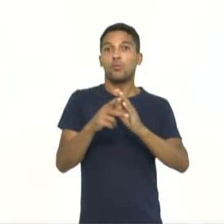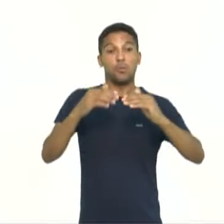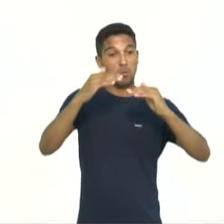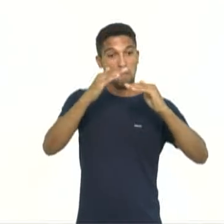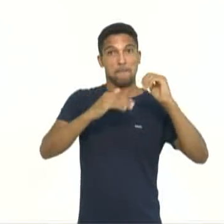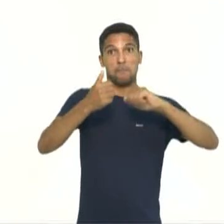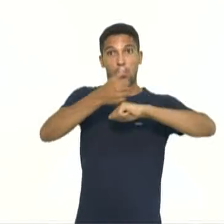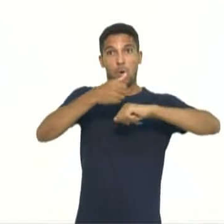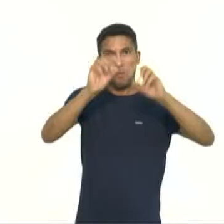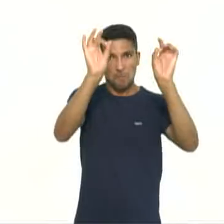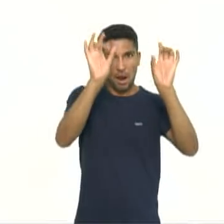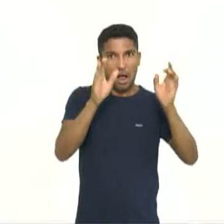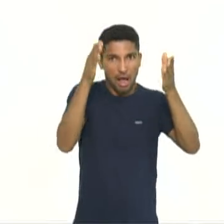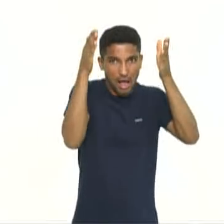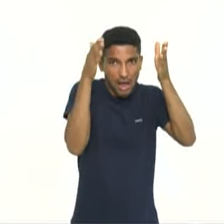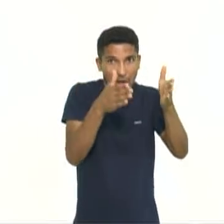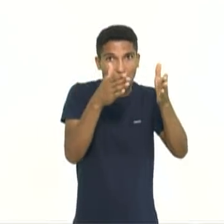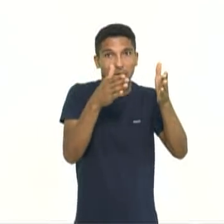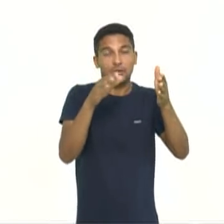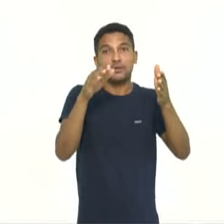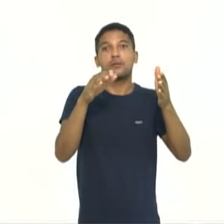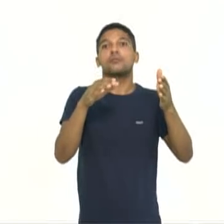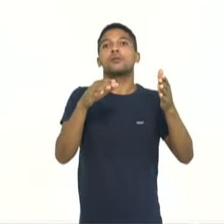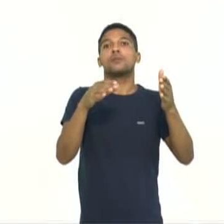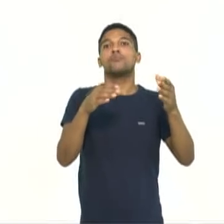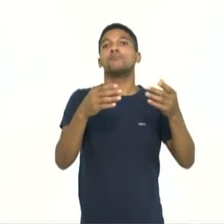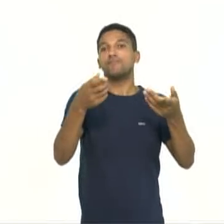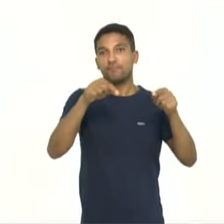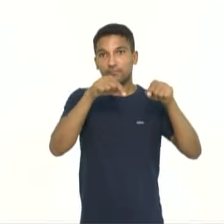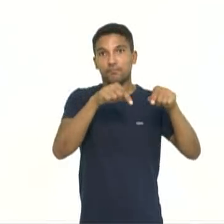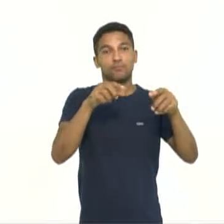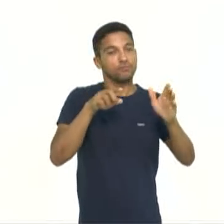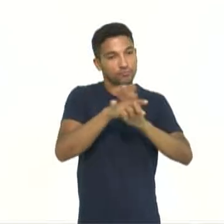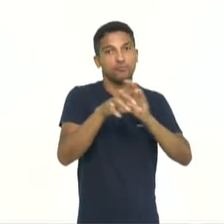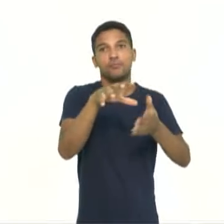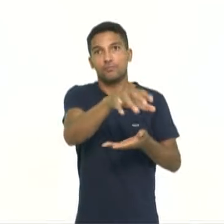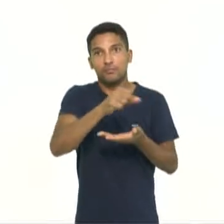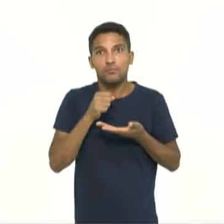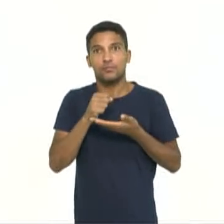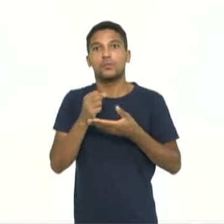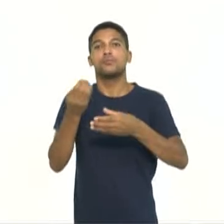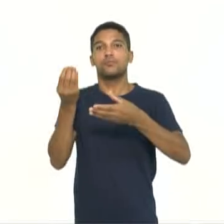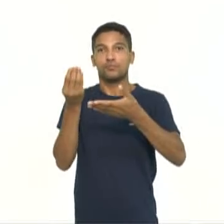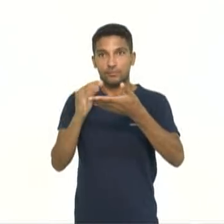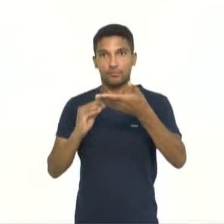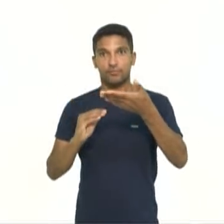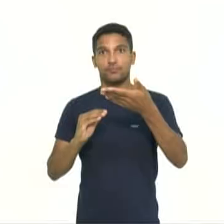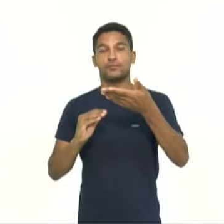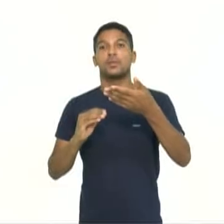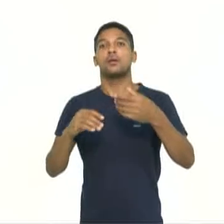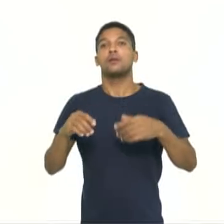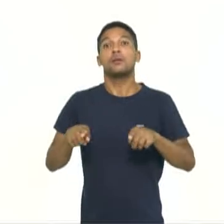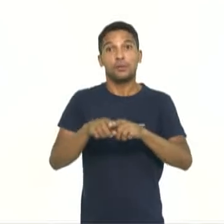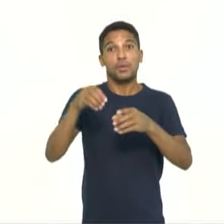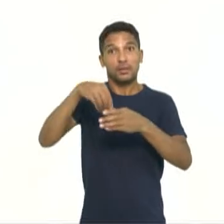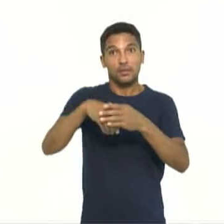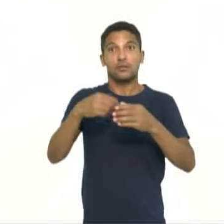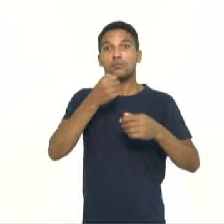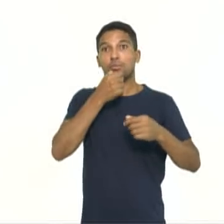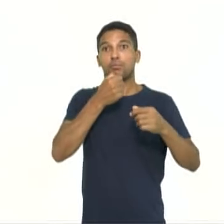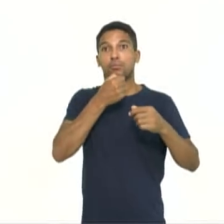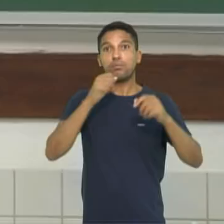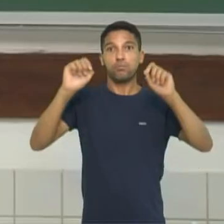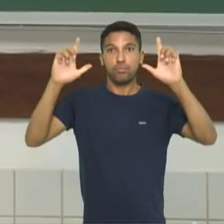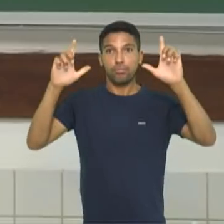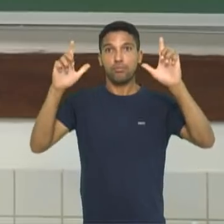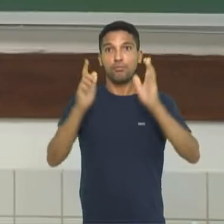que as reportagens utilizam tanto linguagem direta quanto linguagem indireta, né? Então, na linguagem direta, muitas